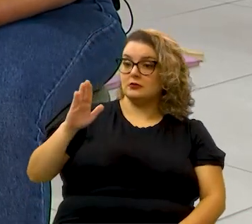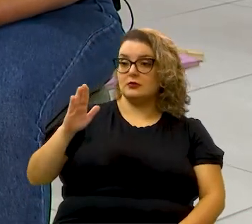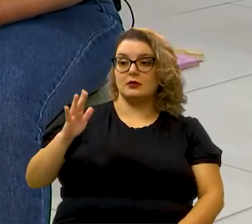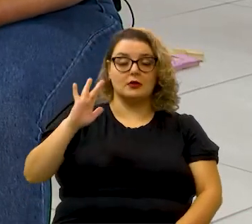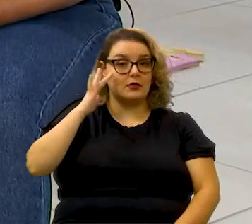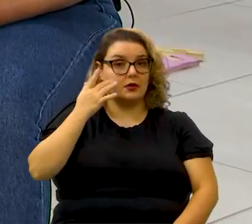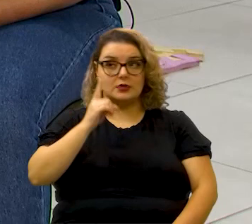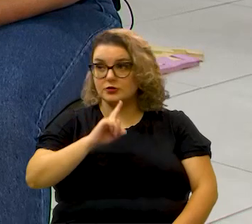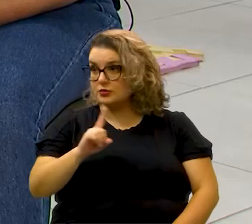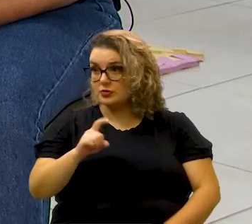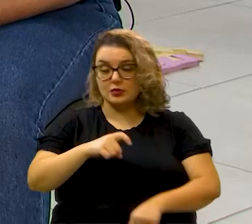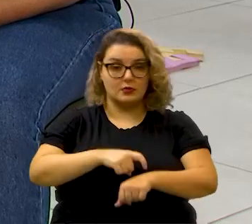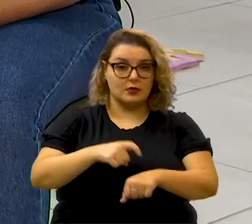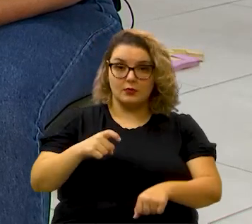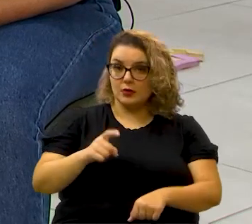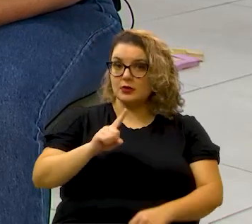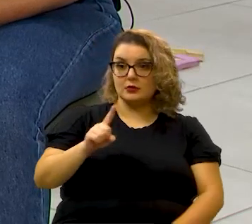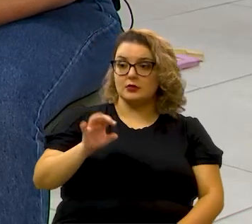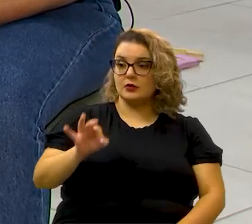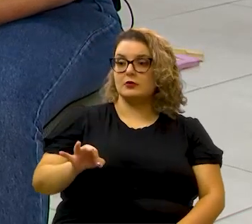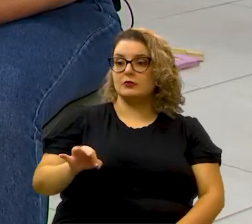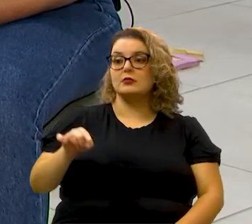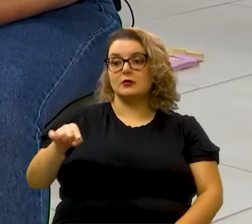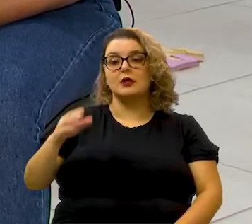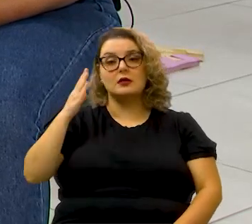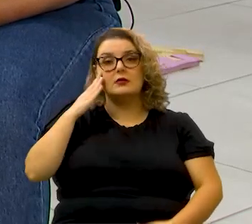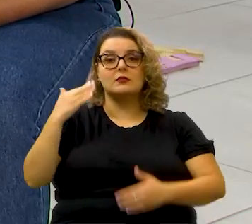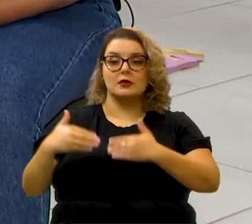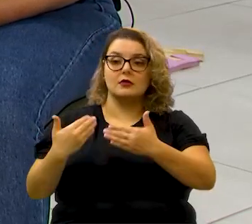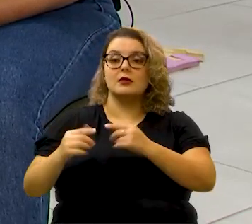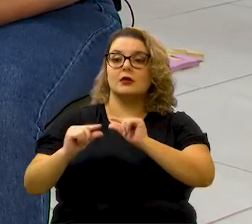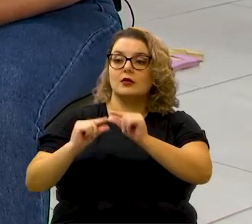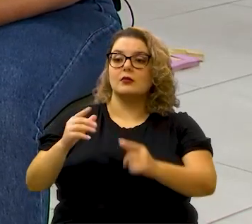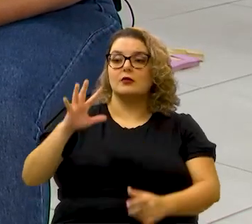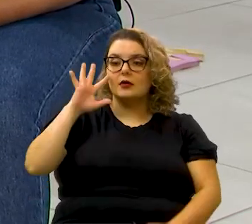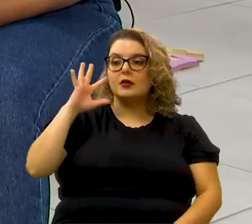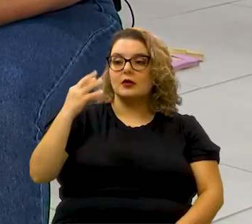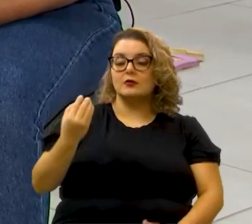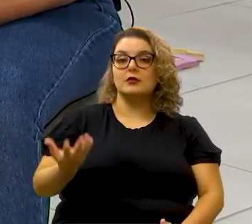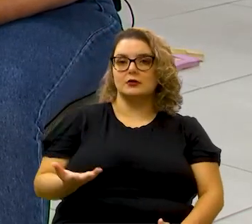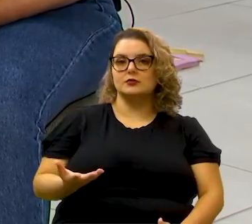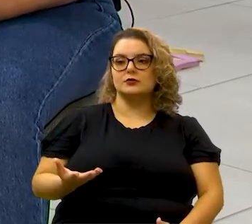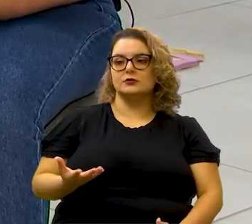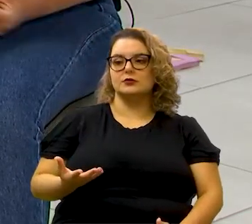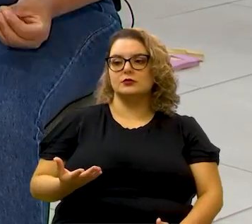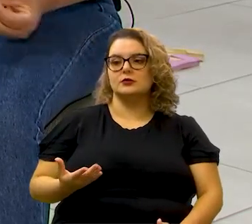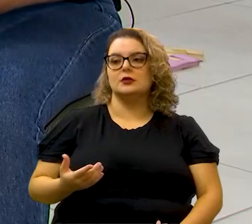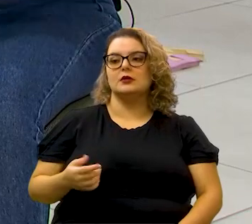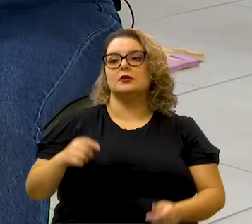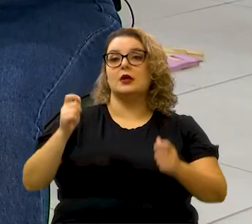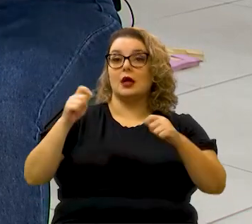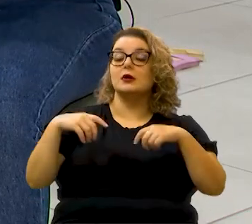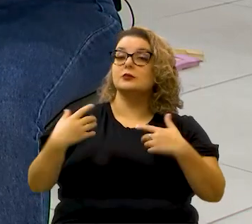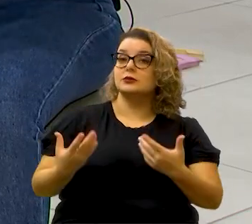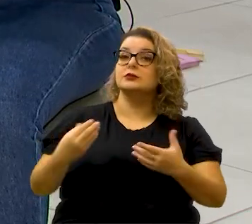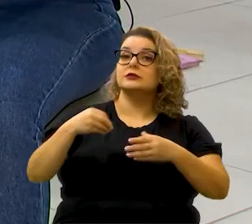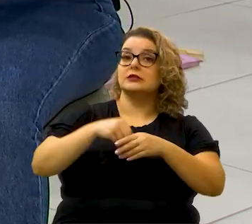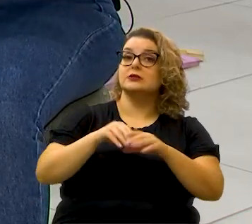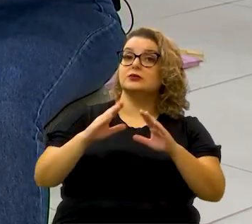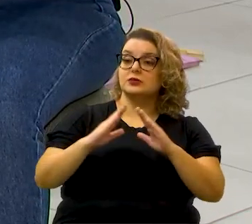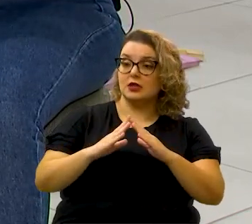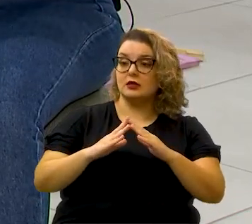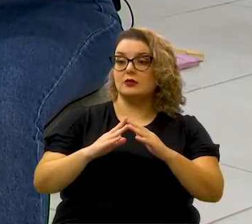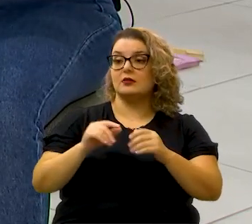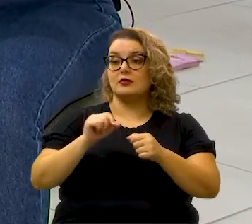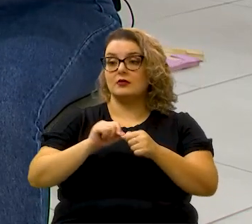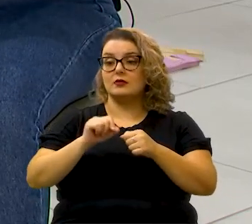relação, acho que não é o momento, que não é a hora, e ela vai entendendo, ela vai compreendendo. E aí, nessa possibilidade dentro de